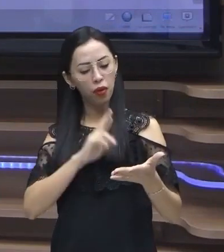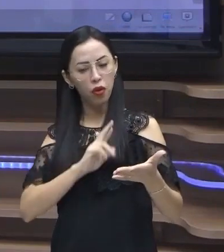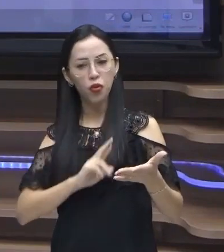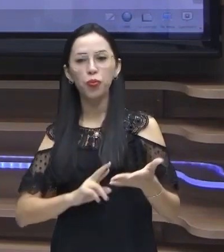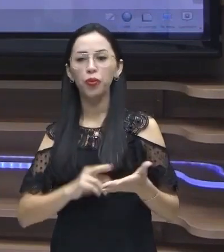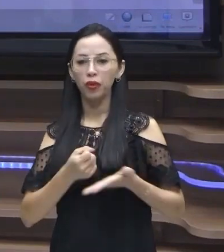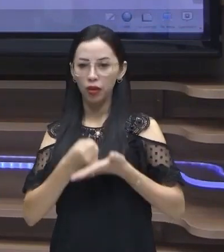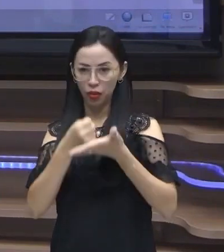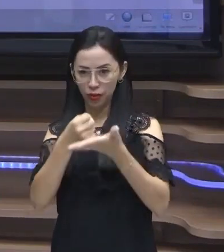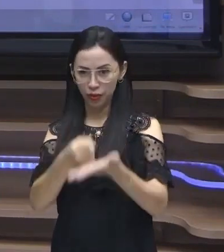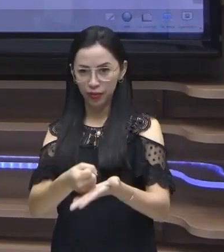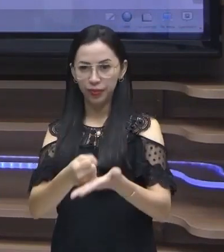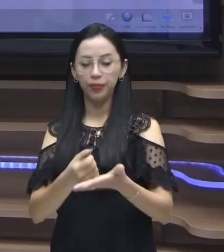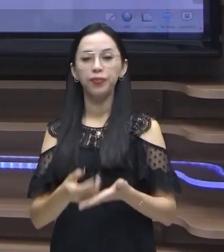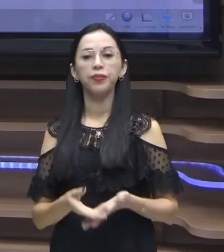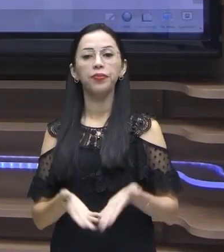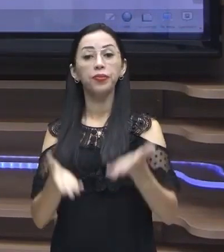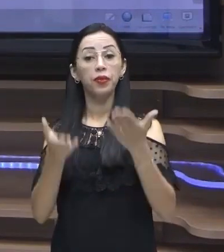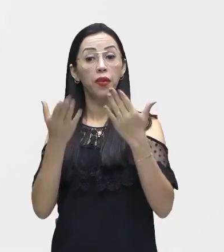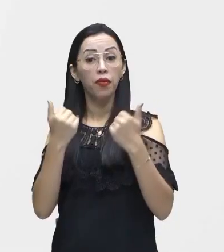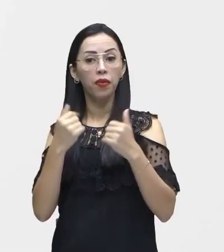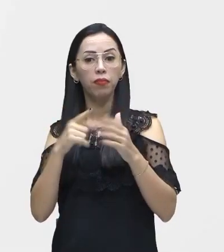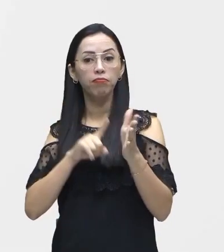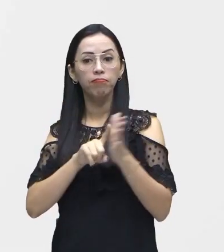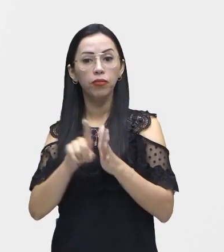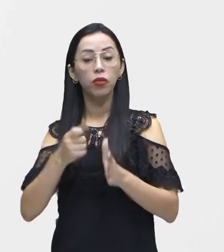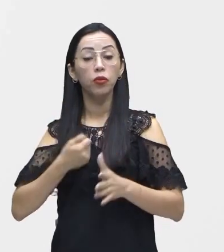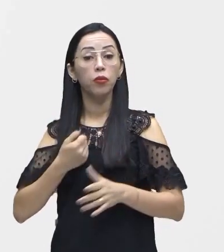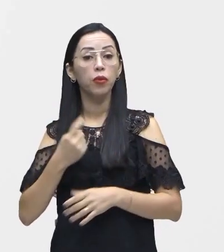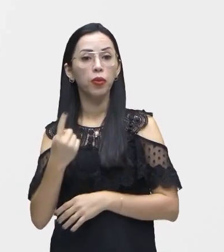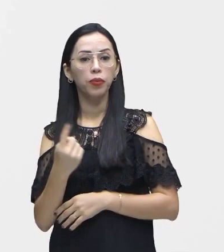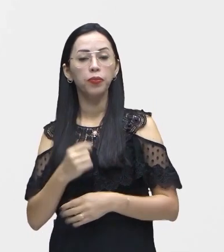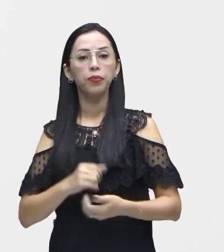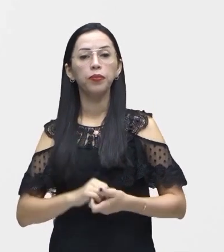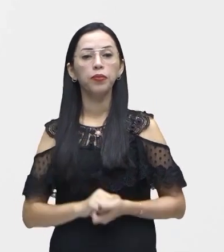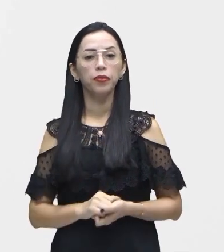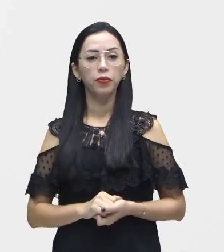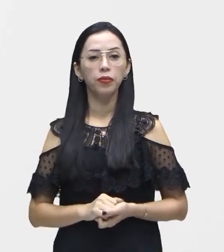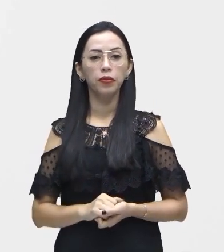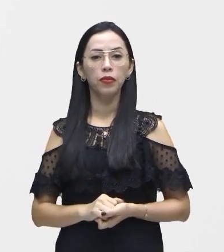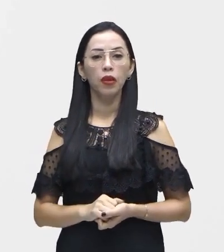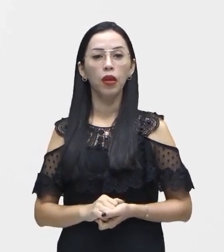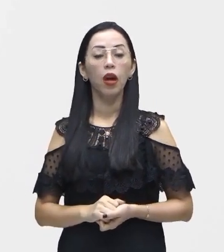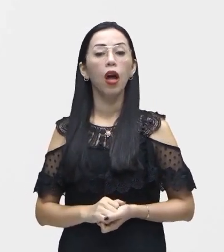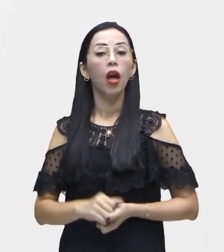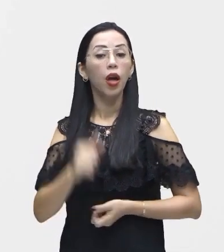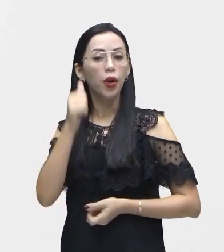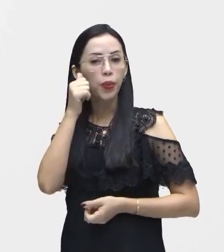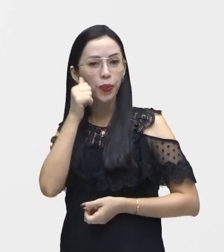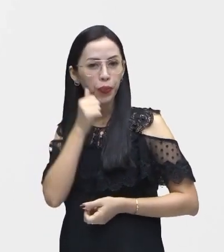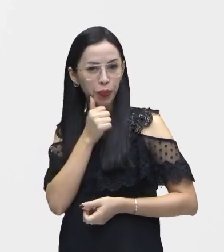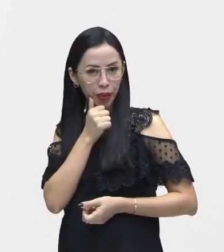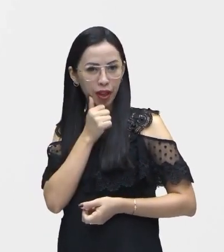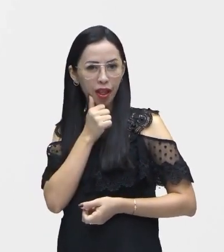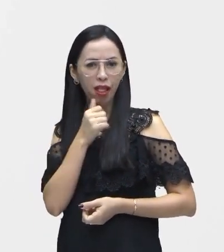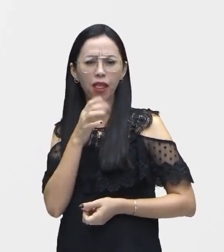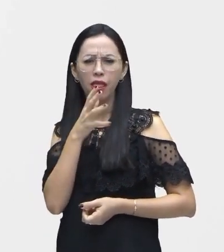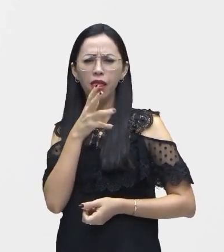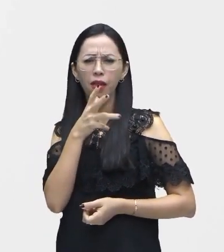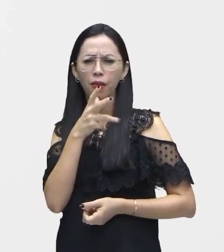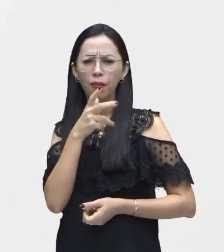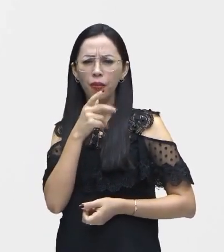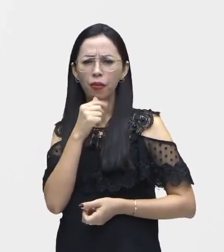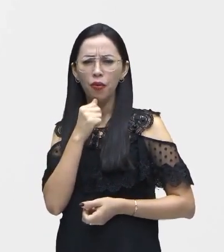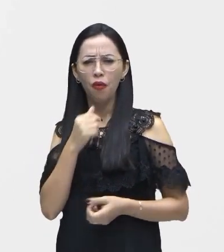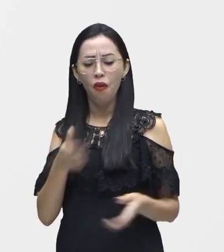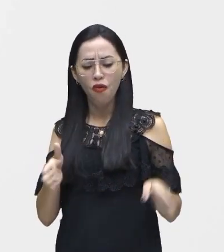tá certo? Então vamos ao nosso problema número 1. A Paula levou 2 horas para chegar até uma loja que gosta no